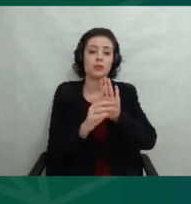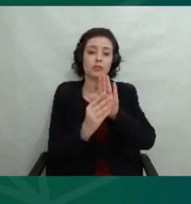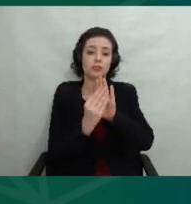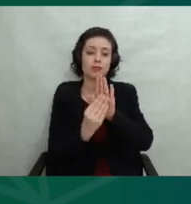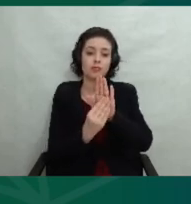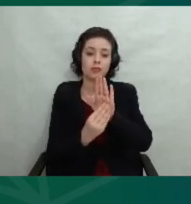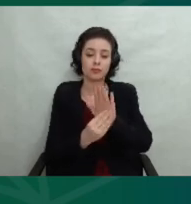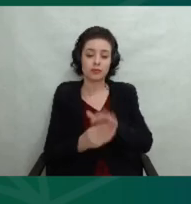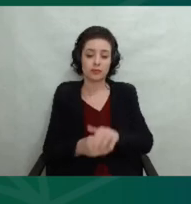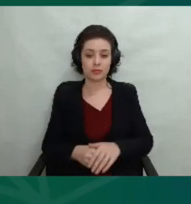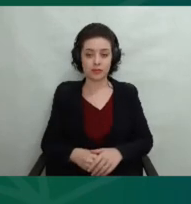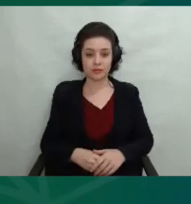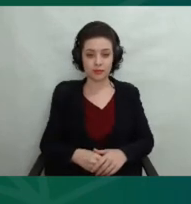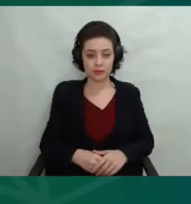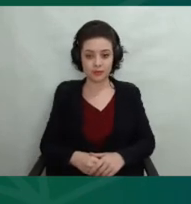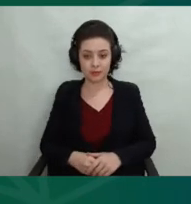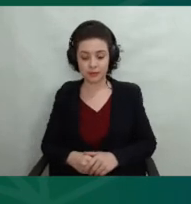eles. Próximo, por favor.